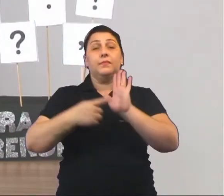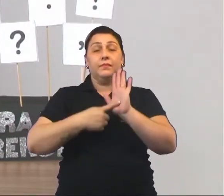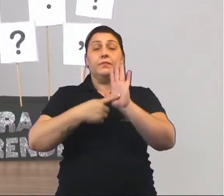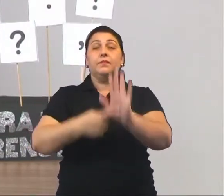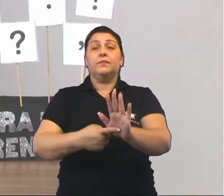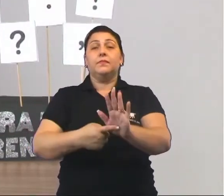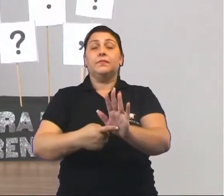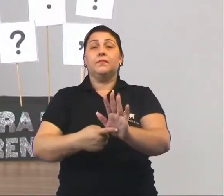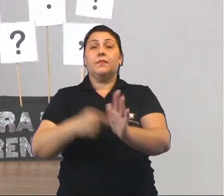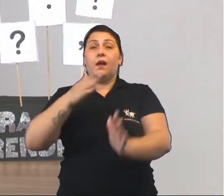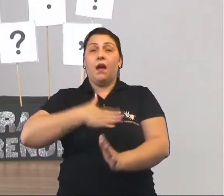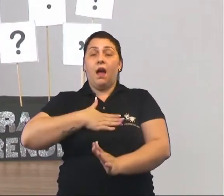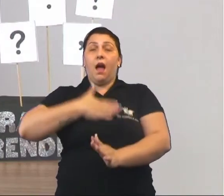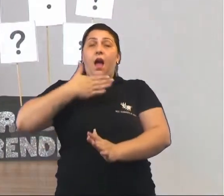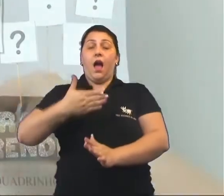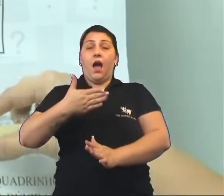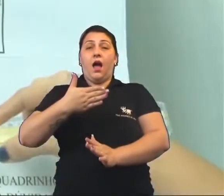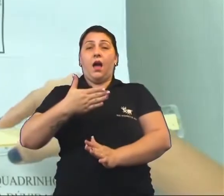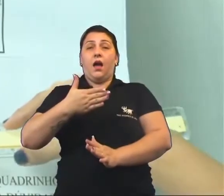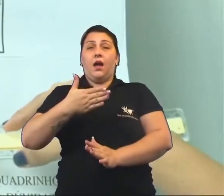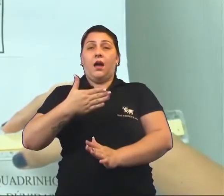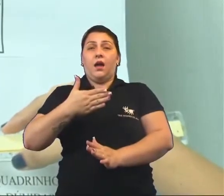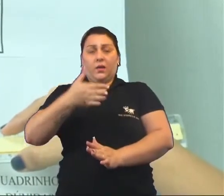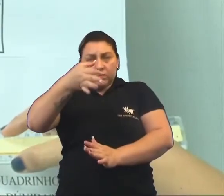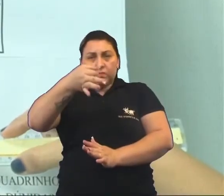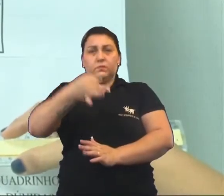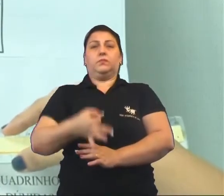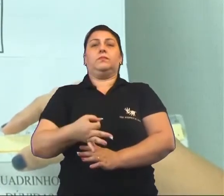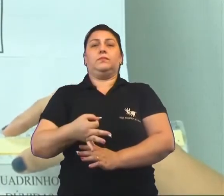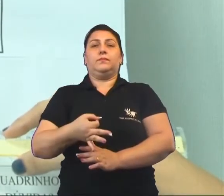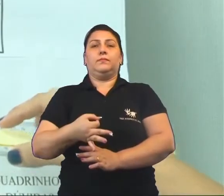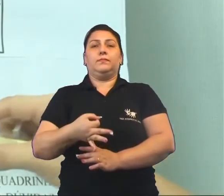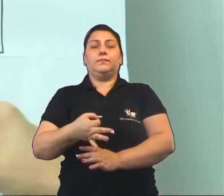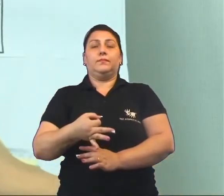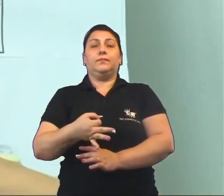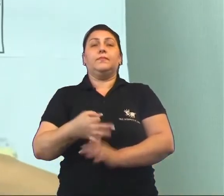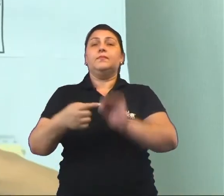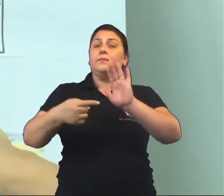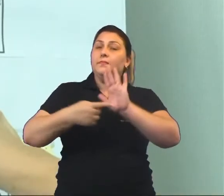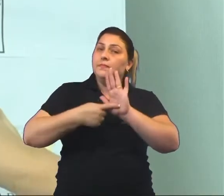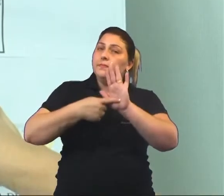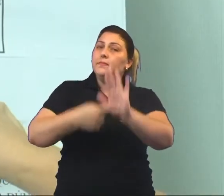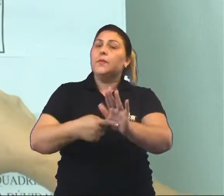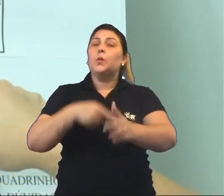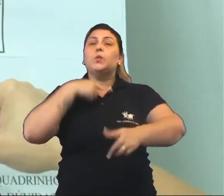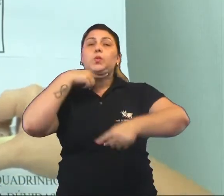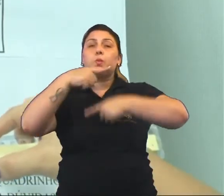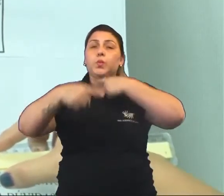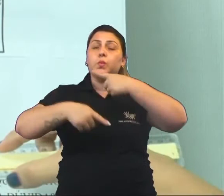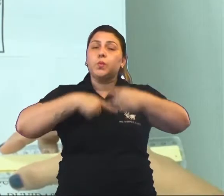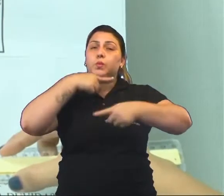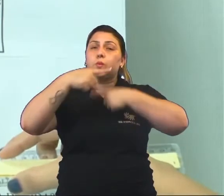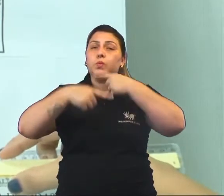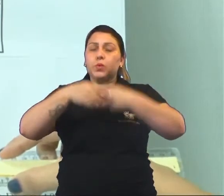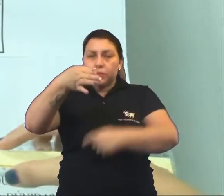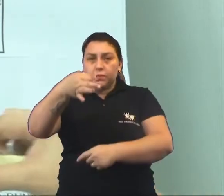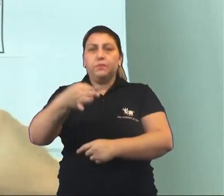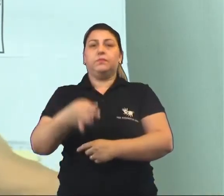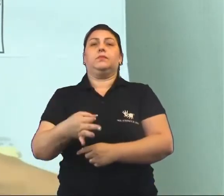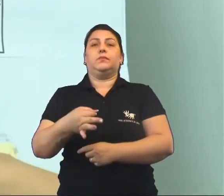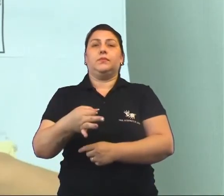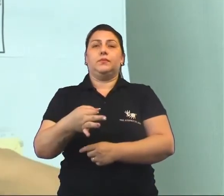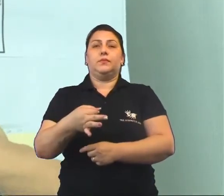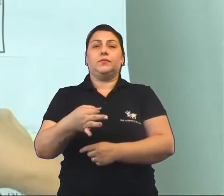indicar um espanto e uma afirmação. Ele vai indicar uma dúvida e uma